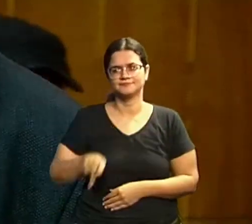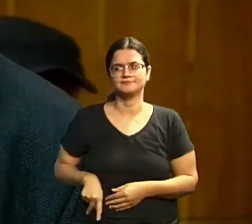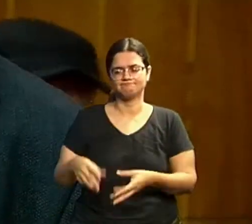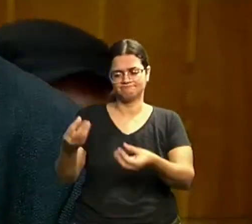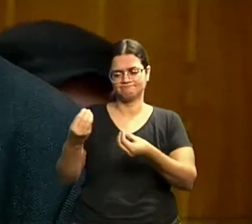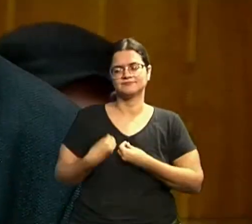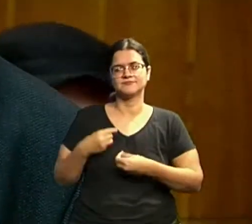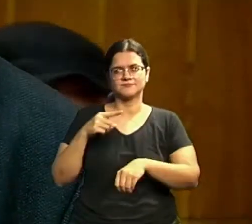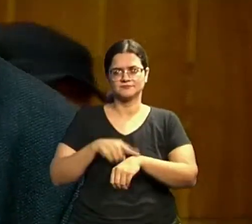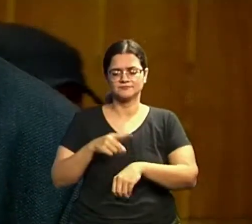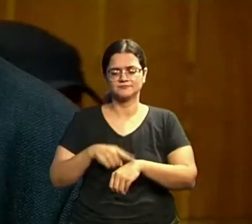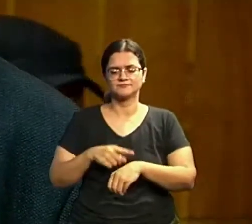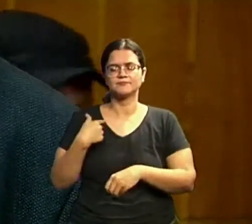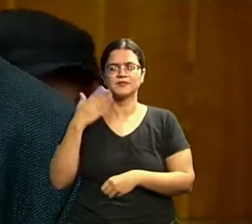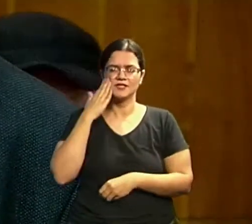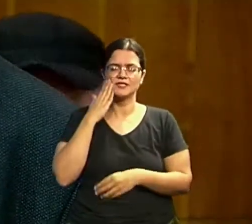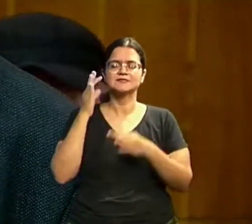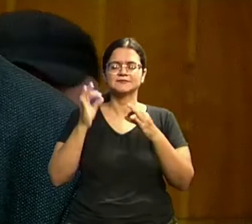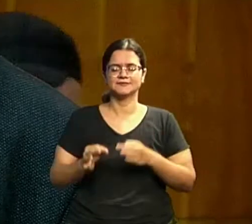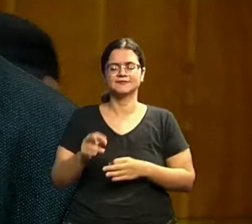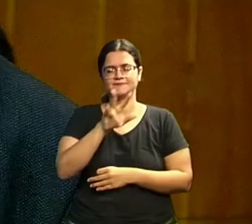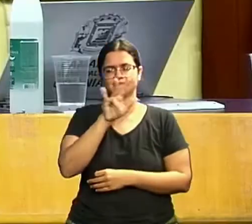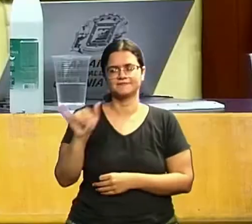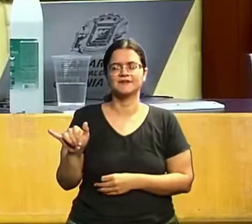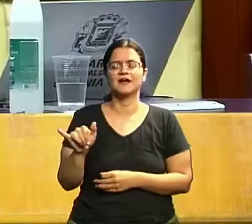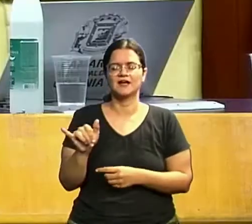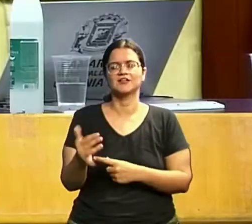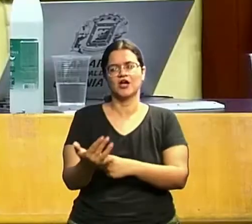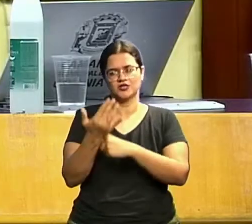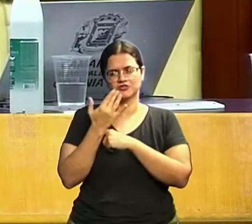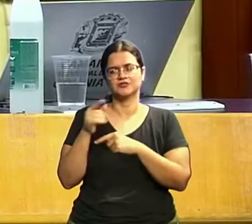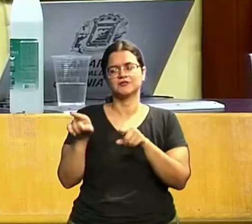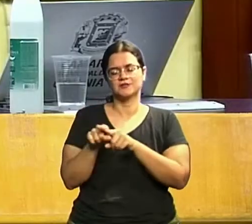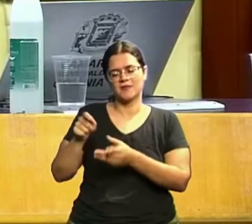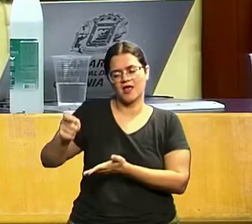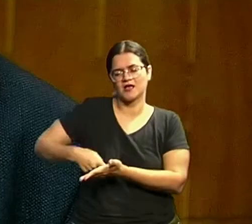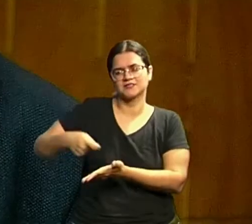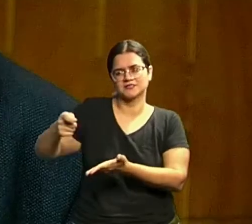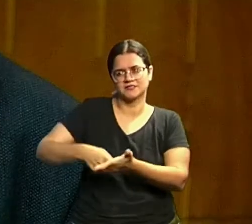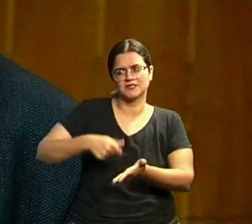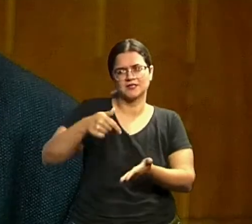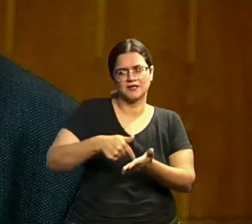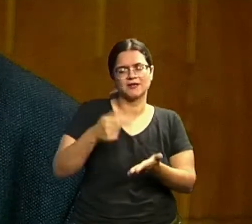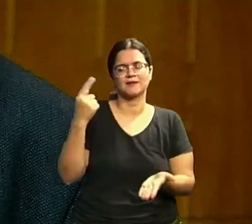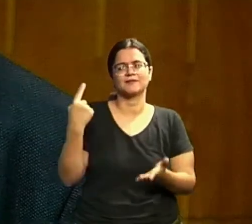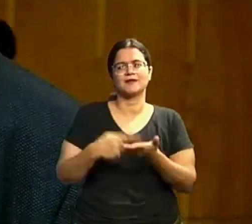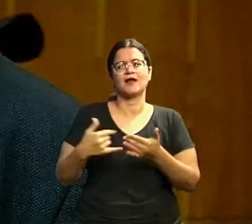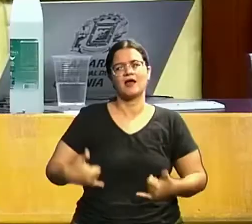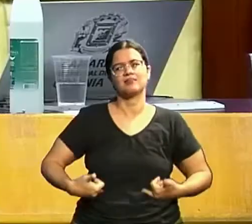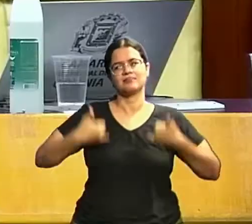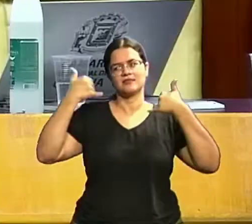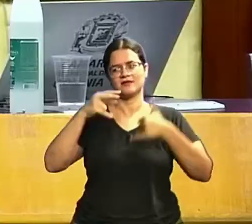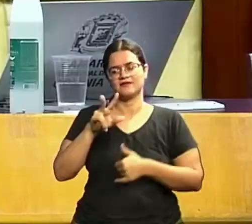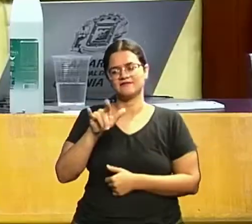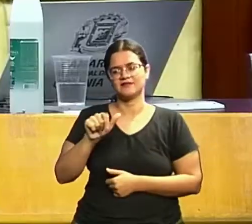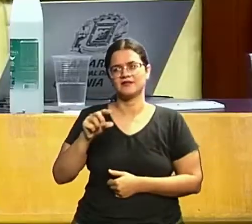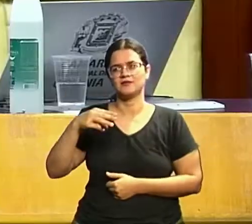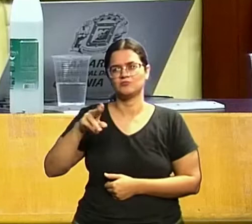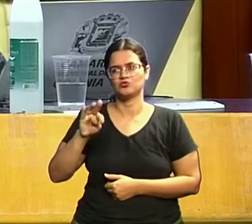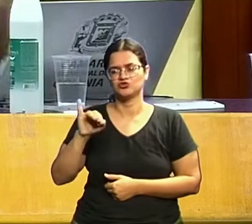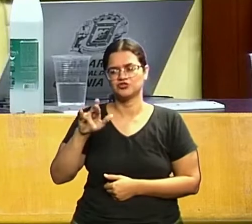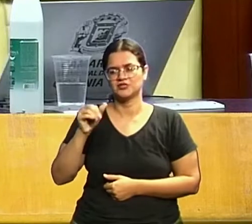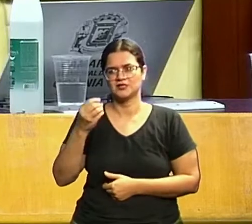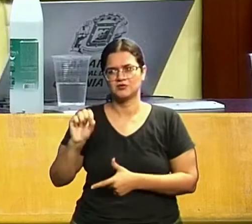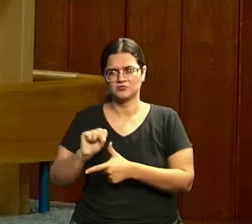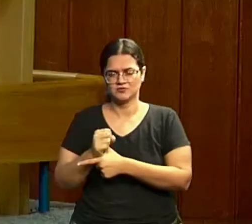pela postura. Tenho certeza absoluta que Vossa Excelência também já vai assinar conosco o dia de aniversário da Vila Mutirão. Muito